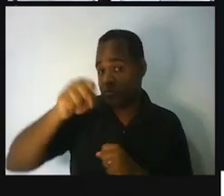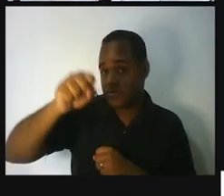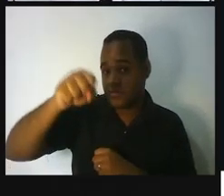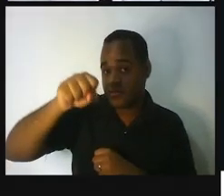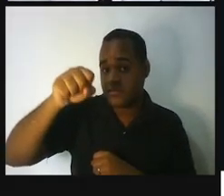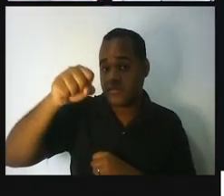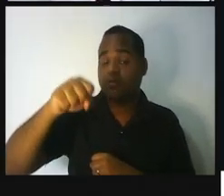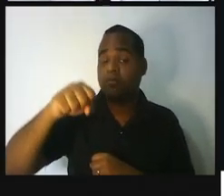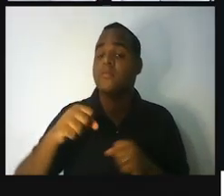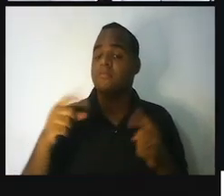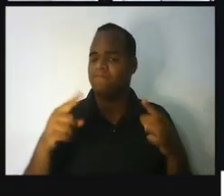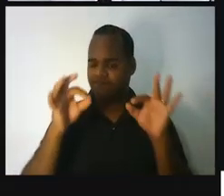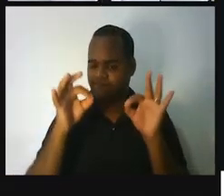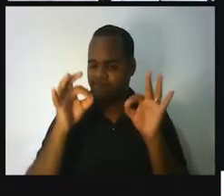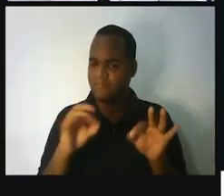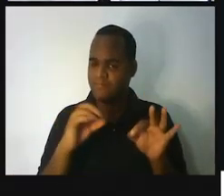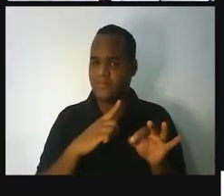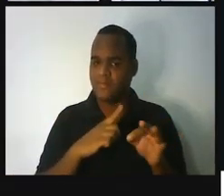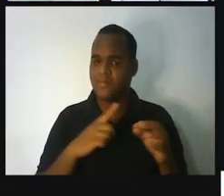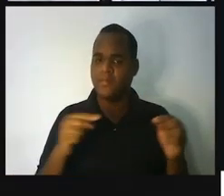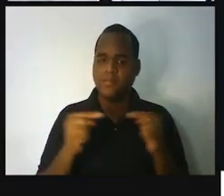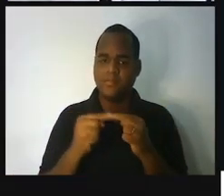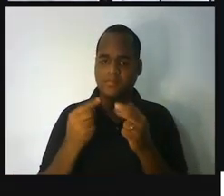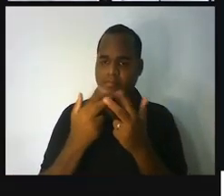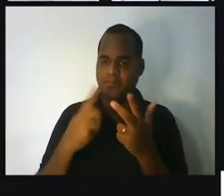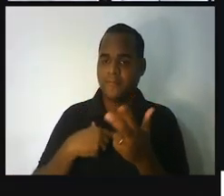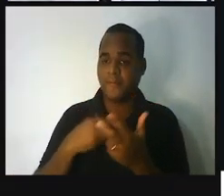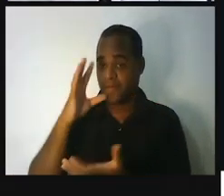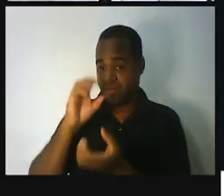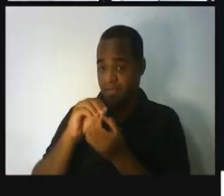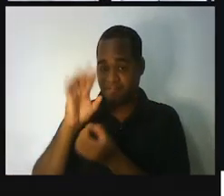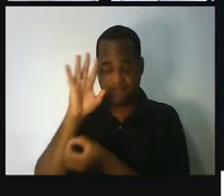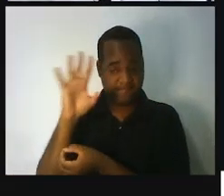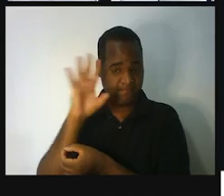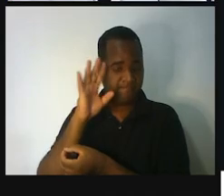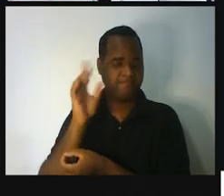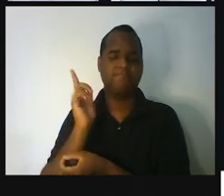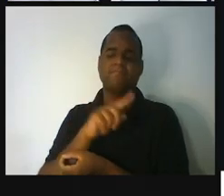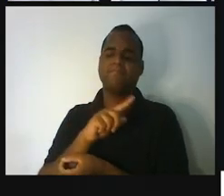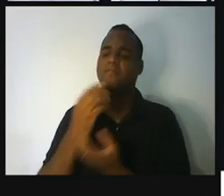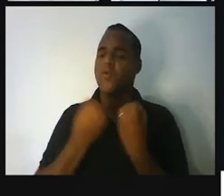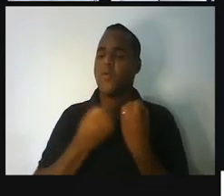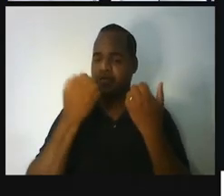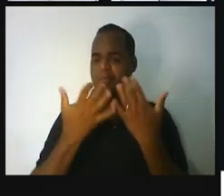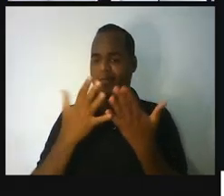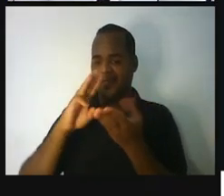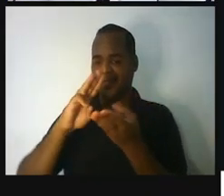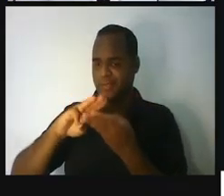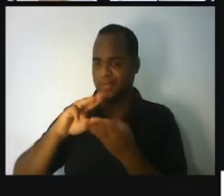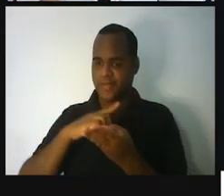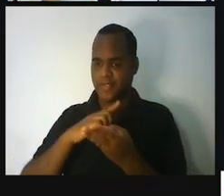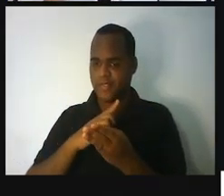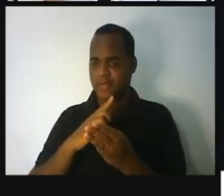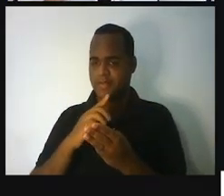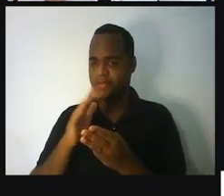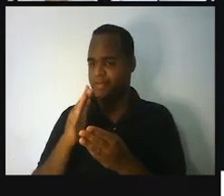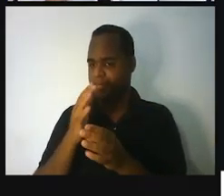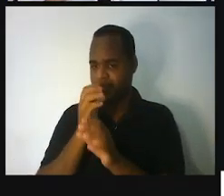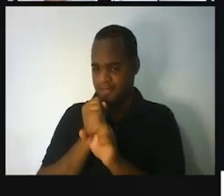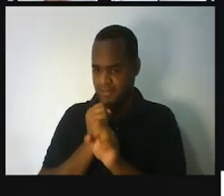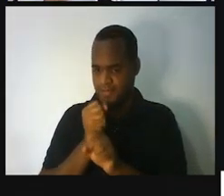Sim, exatamente. Você consegue imaginar algo que tenha matemática, mas não